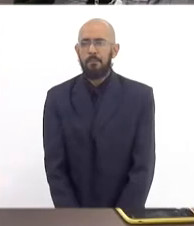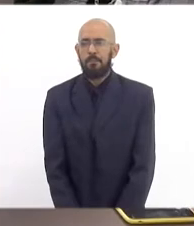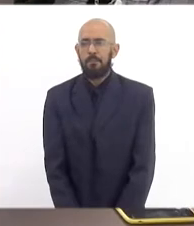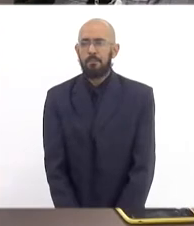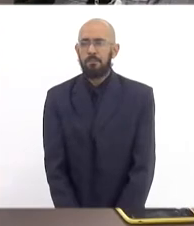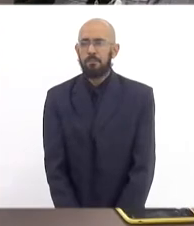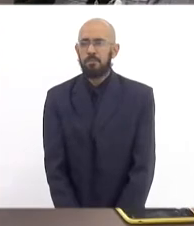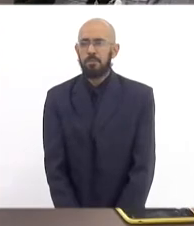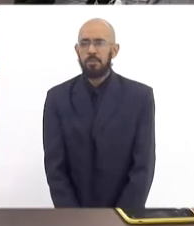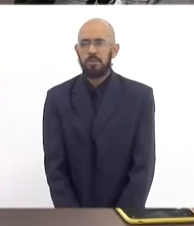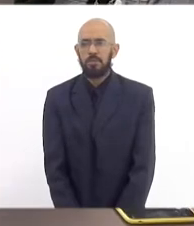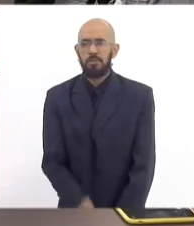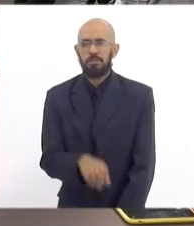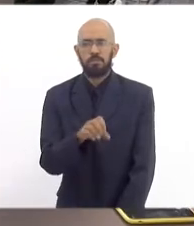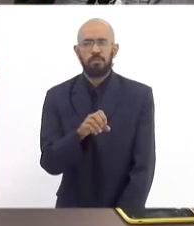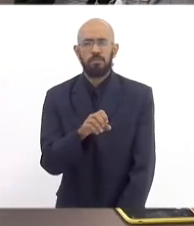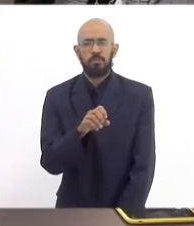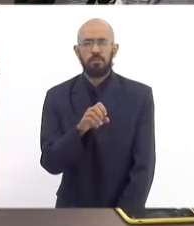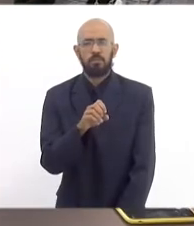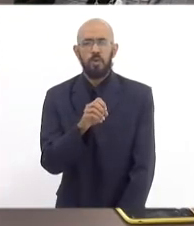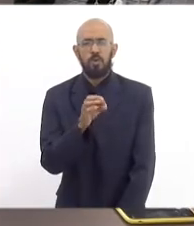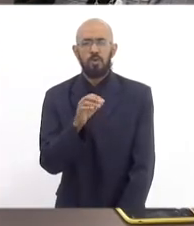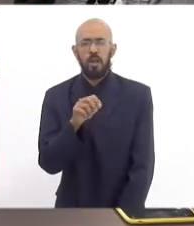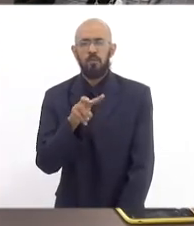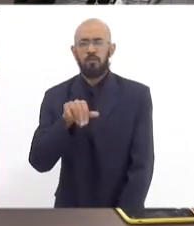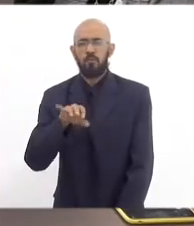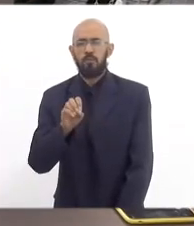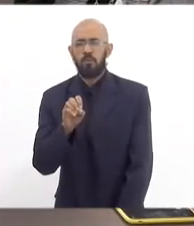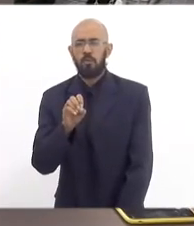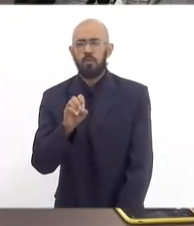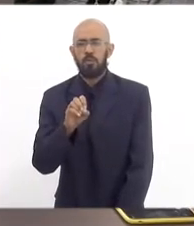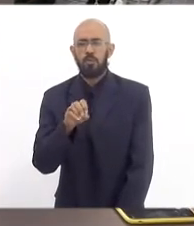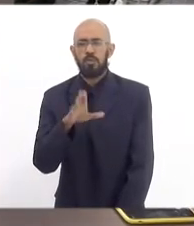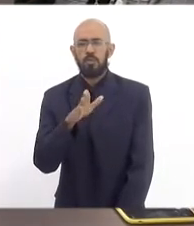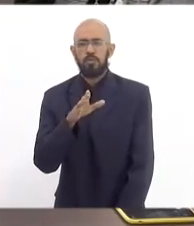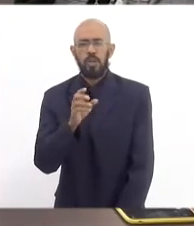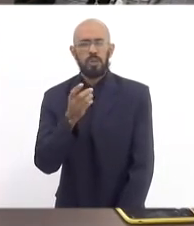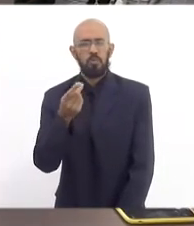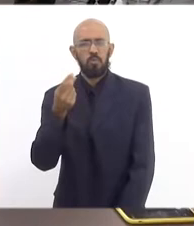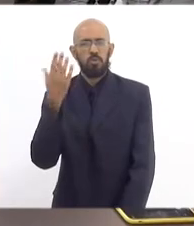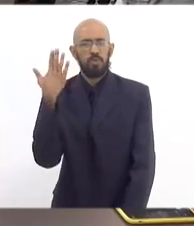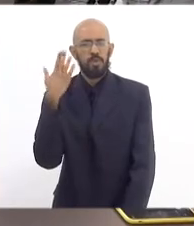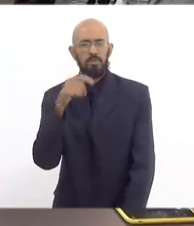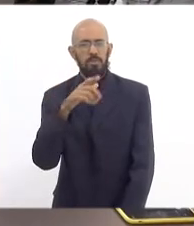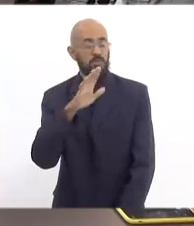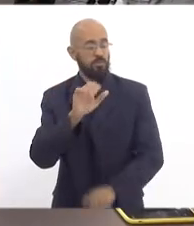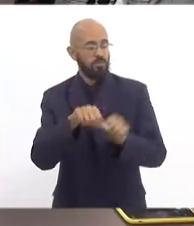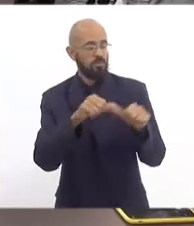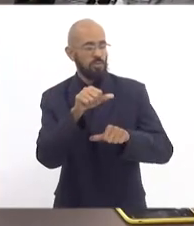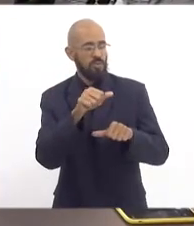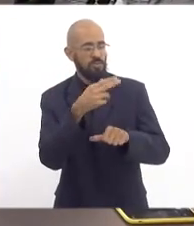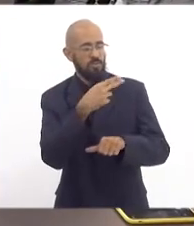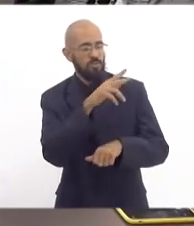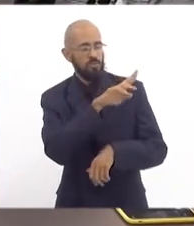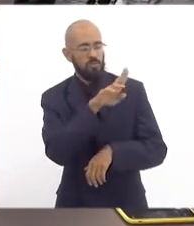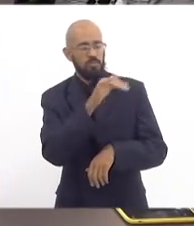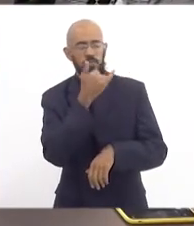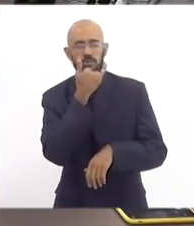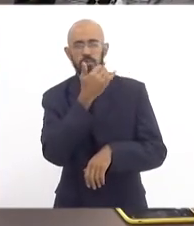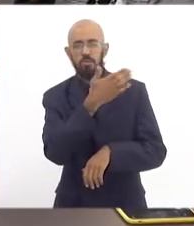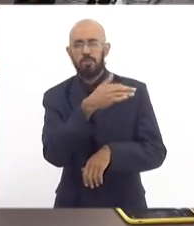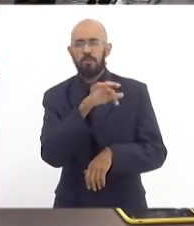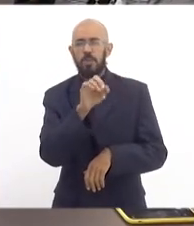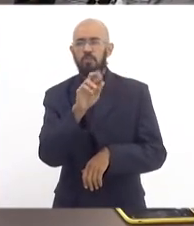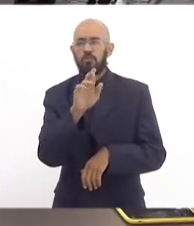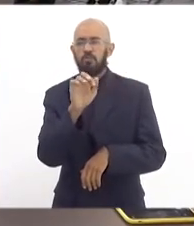o Orlando Orlando na Rua Otávio faz tanto tempo que eu toquei teu nome não cara eu começo